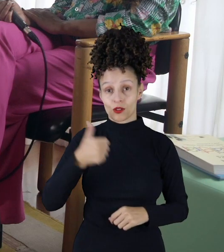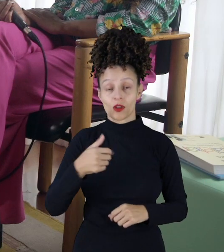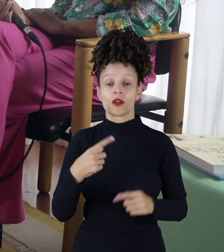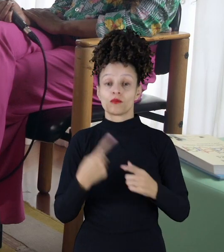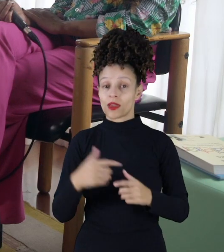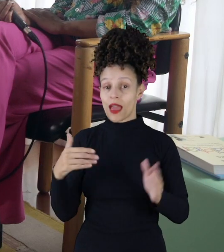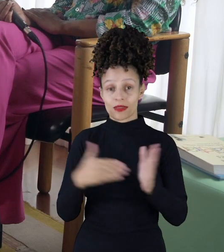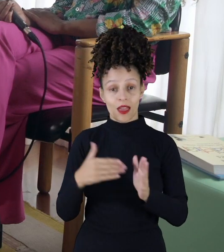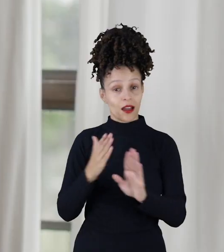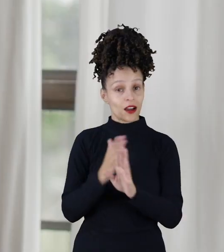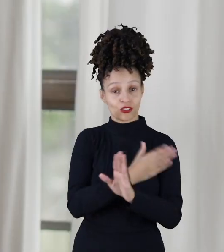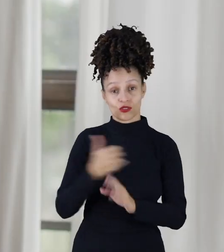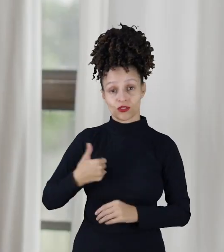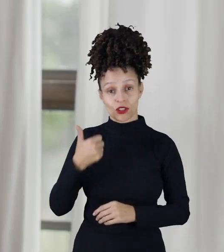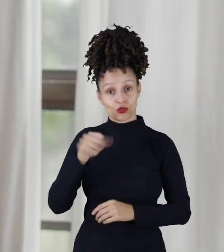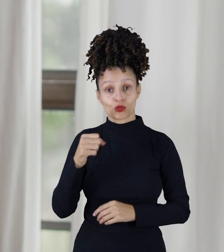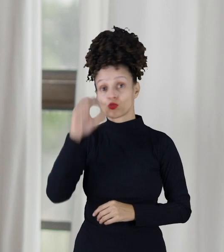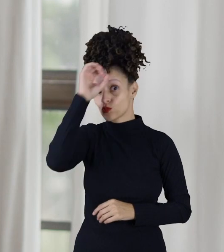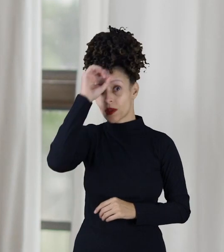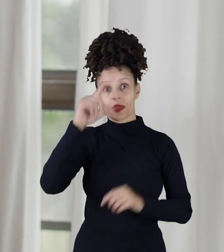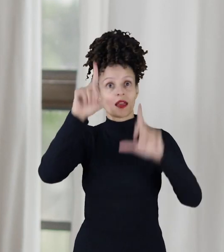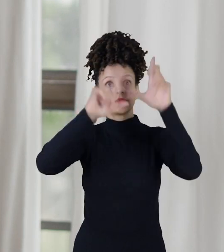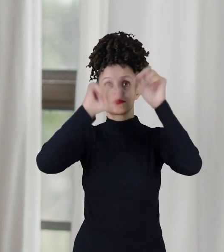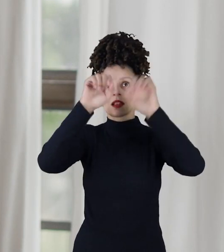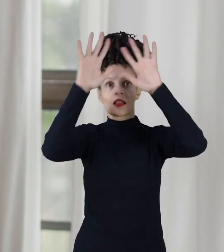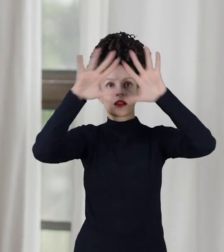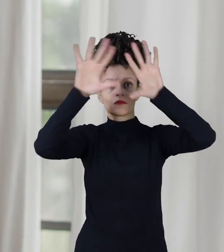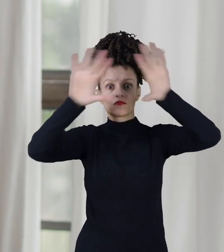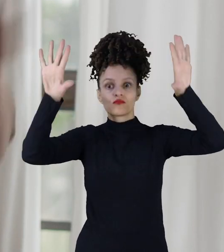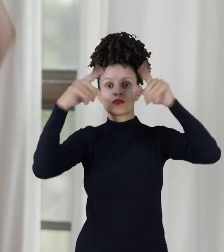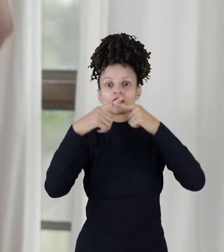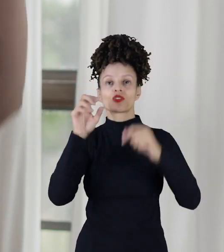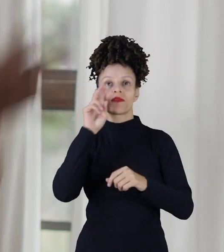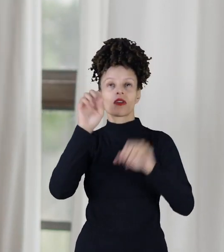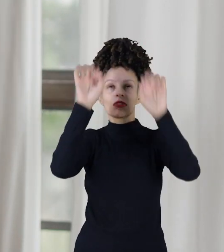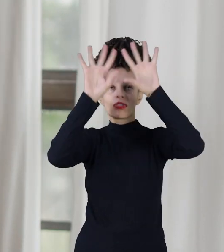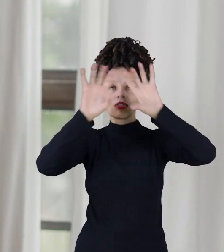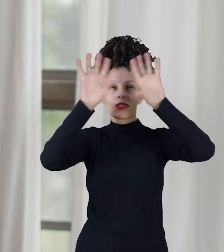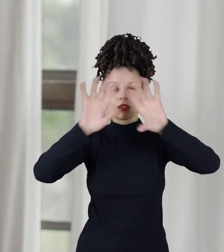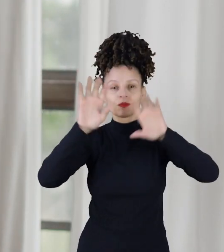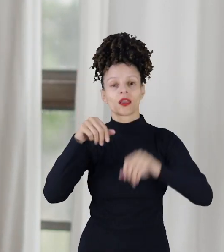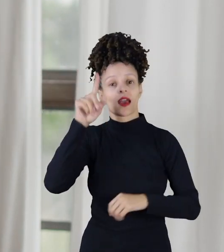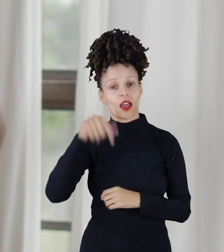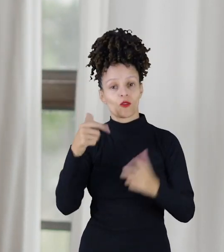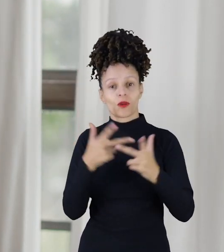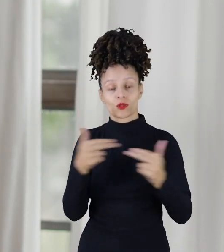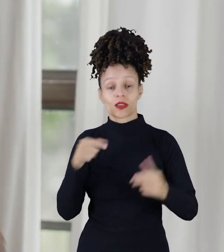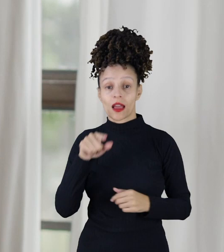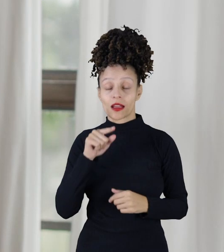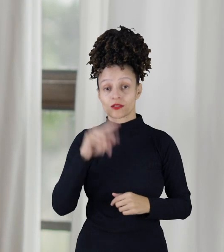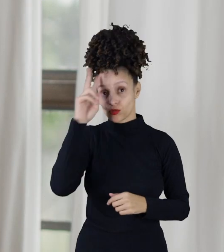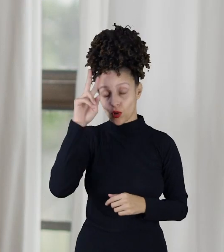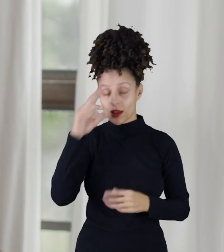par de óculos. Porque até os 18 anos ele não sabia que existiam estrelas no céu, porque tudo que ele via era uma mancha escura. E